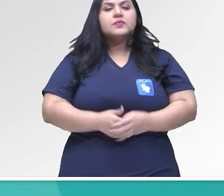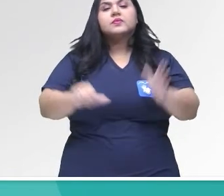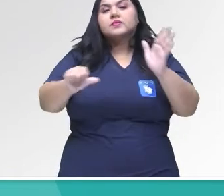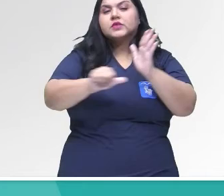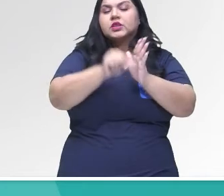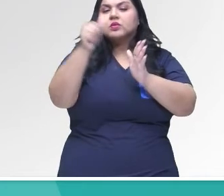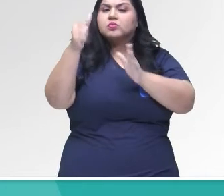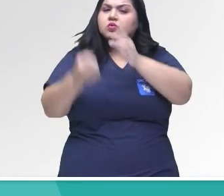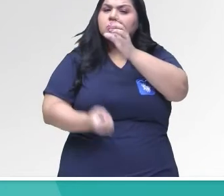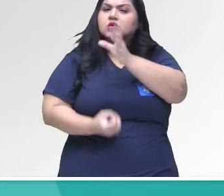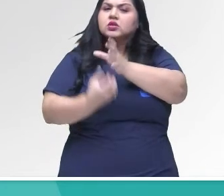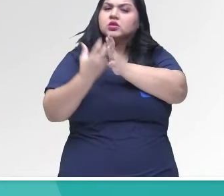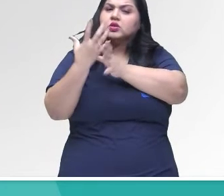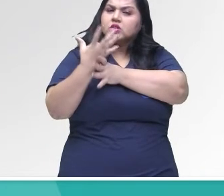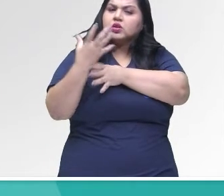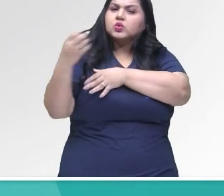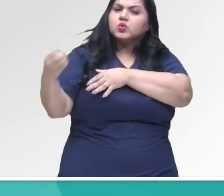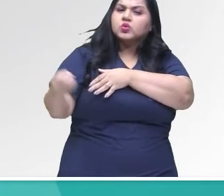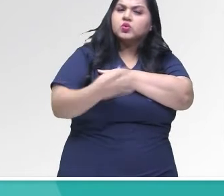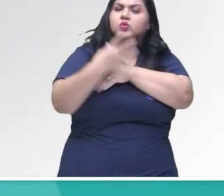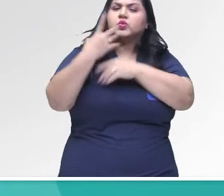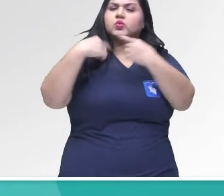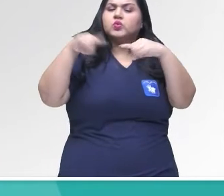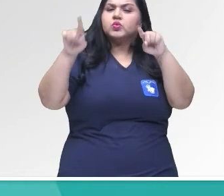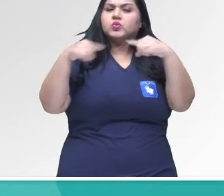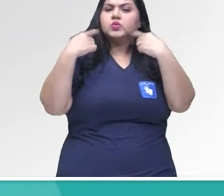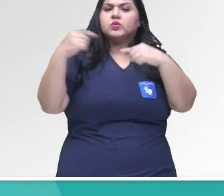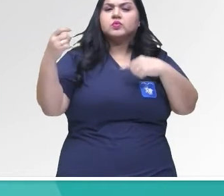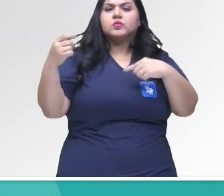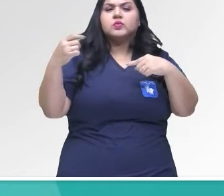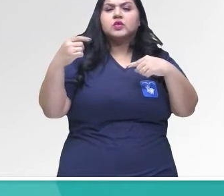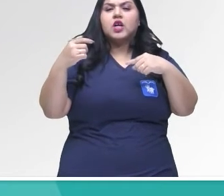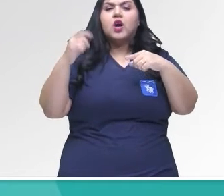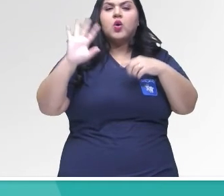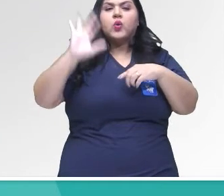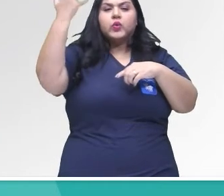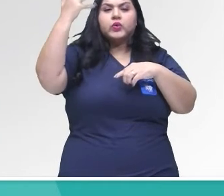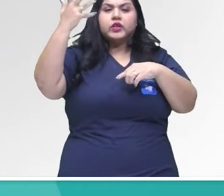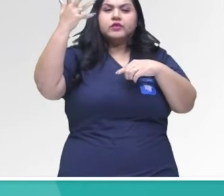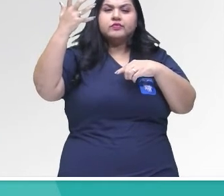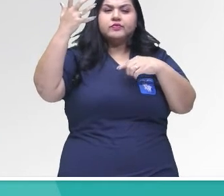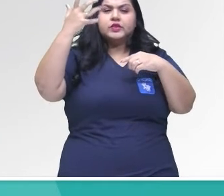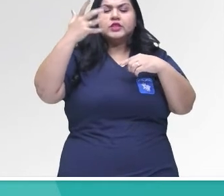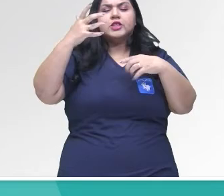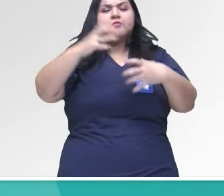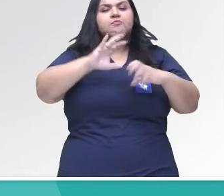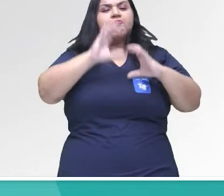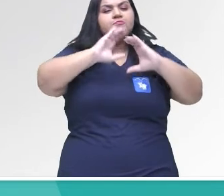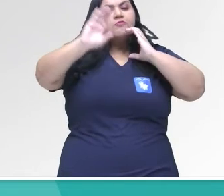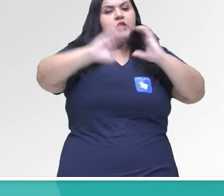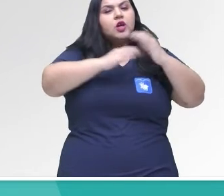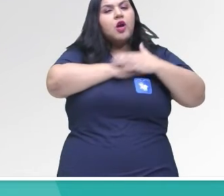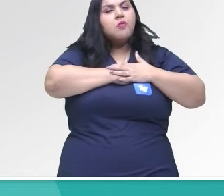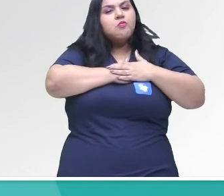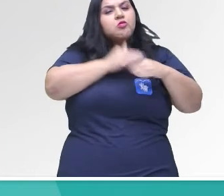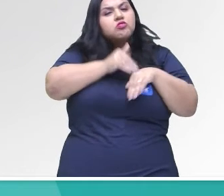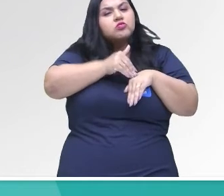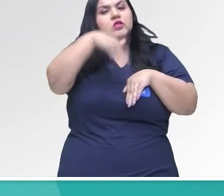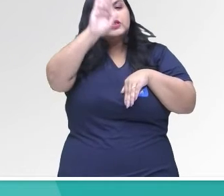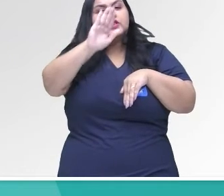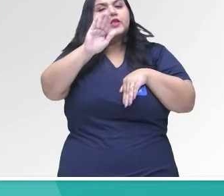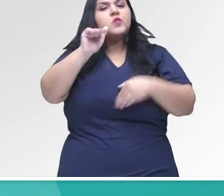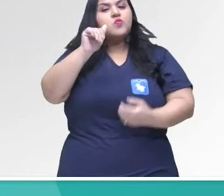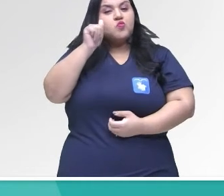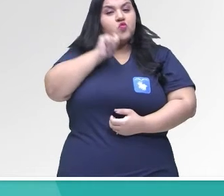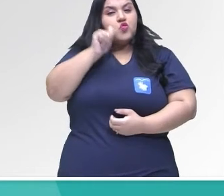primeira aparição do novo ritmo musical aconteceu disco Canção de Amor Demais, onde a cantora Elizabeth